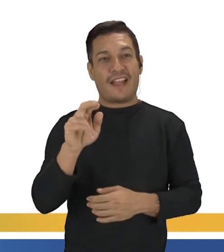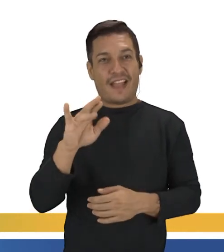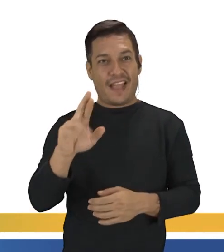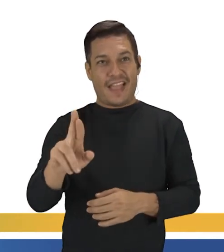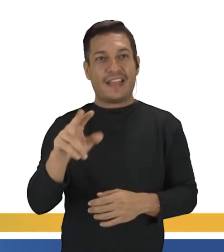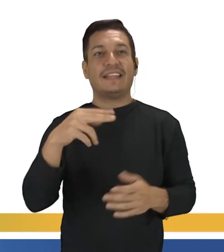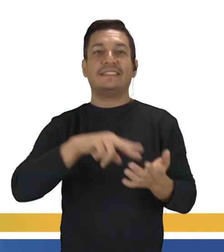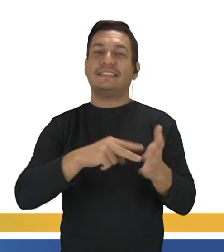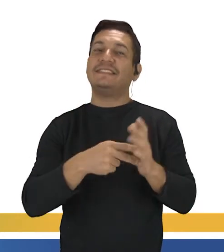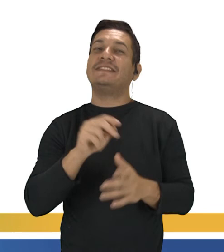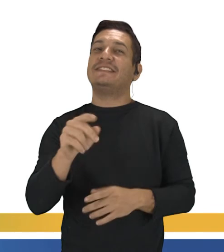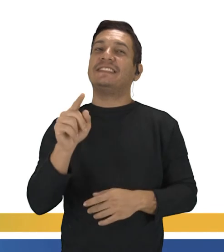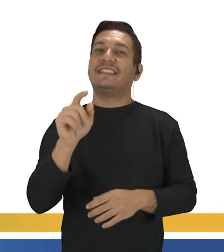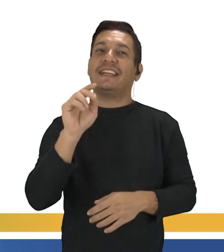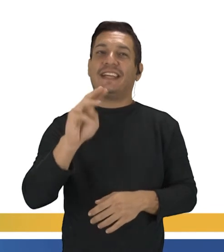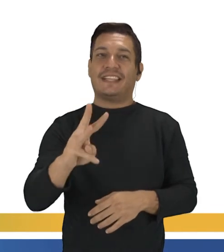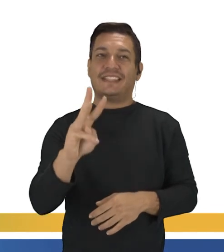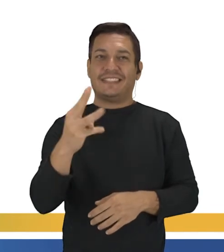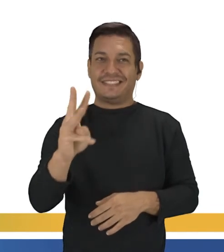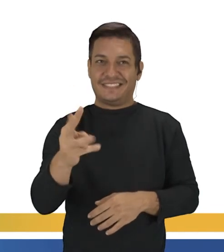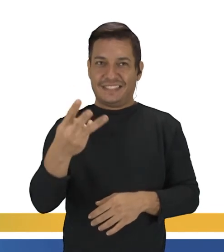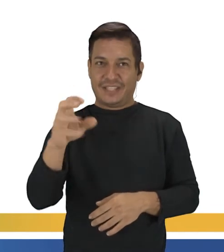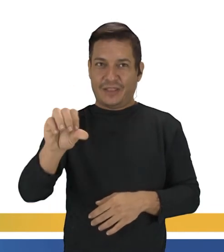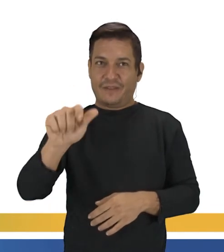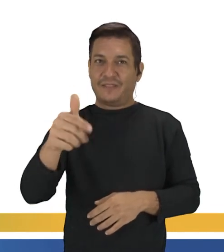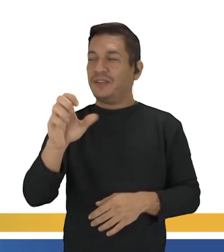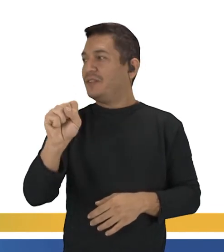raio. E quer dizer que o raio é aproximadamente